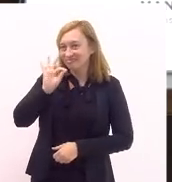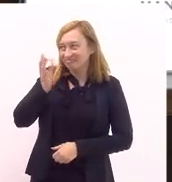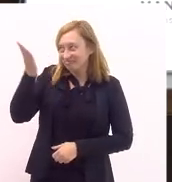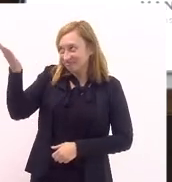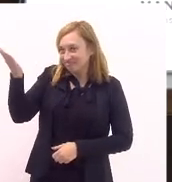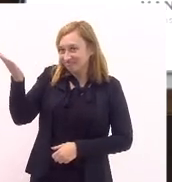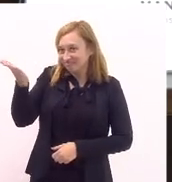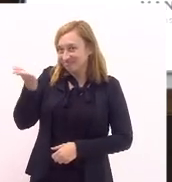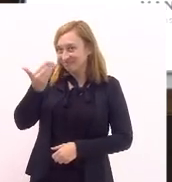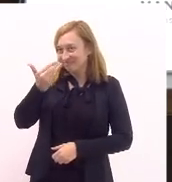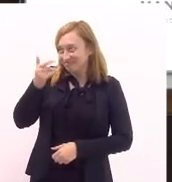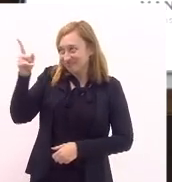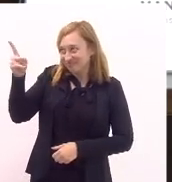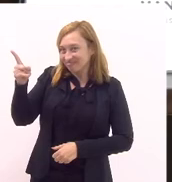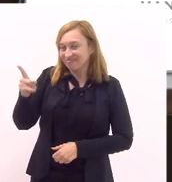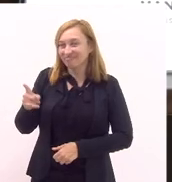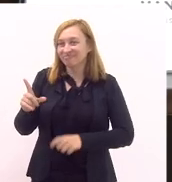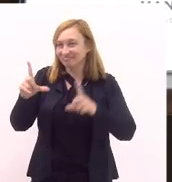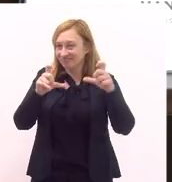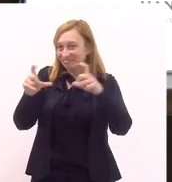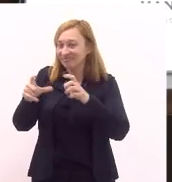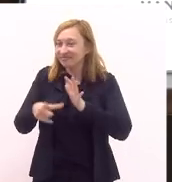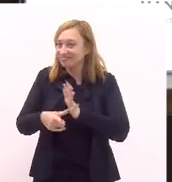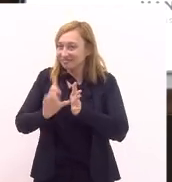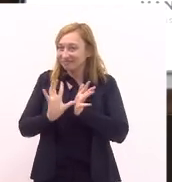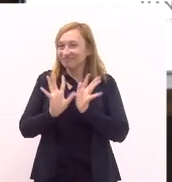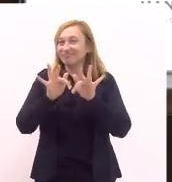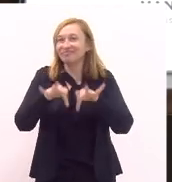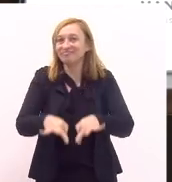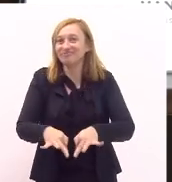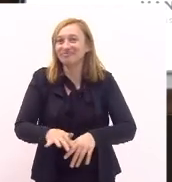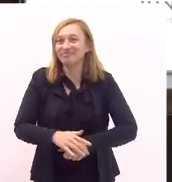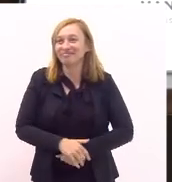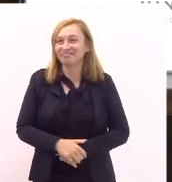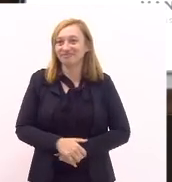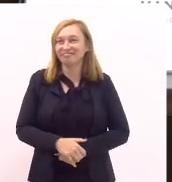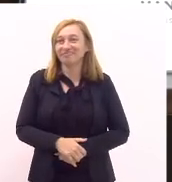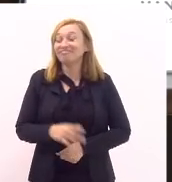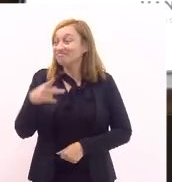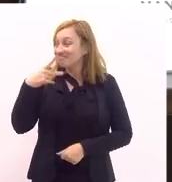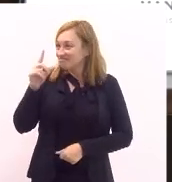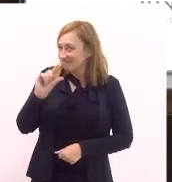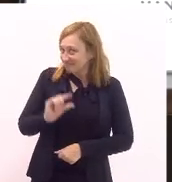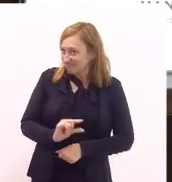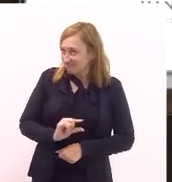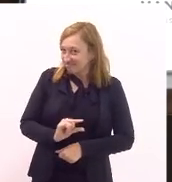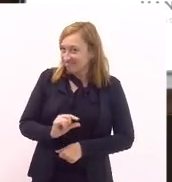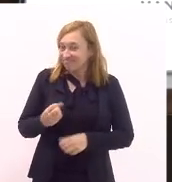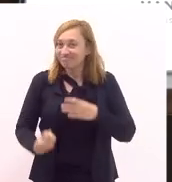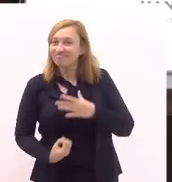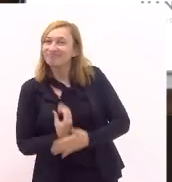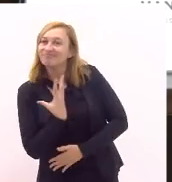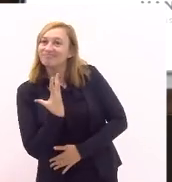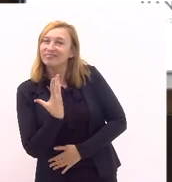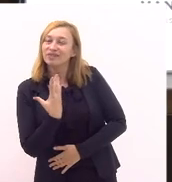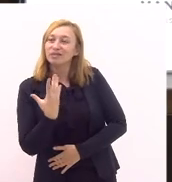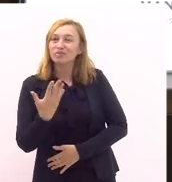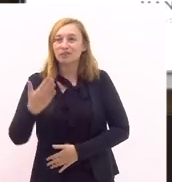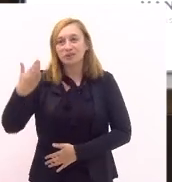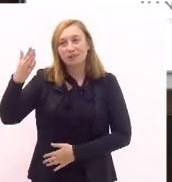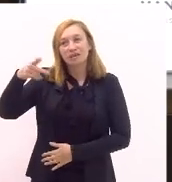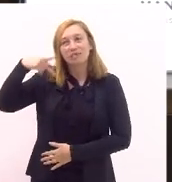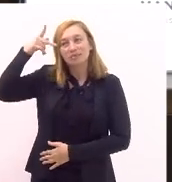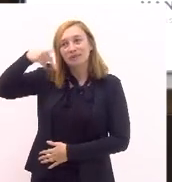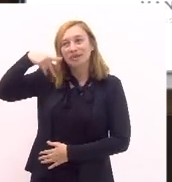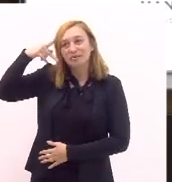fotografias e antes de encerrar e eu e a falar um poema de um paraibano